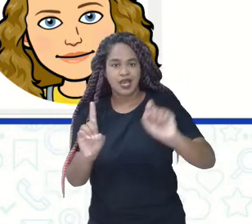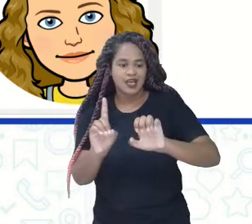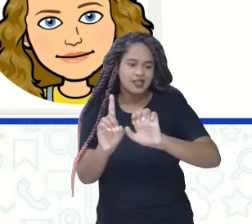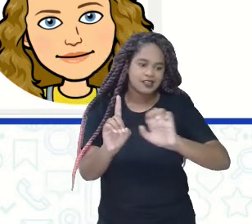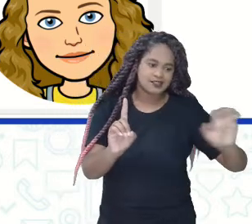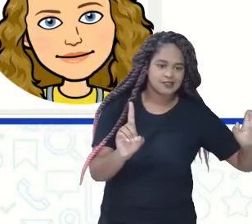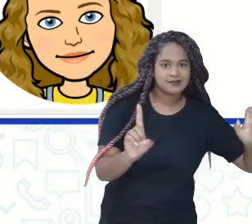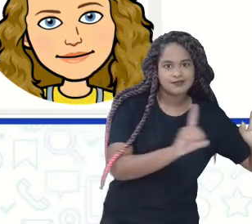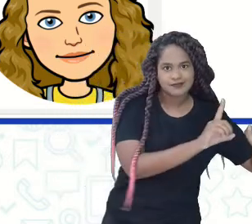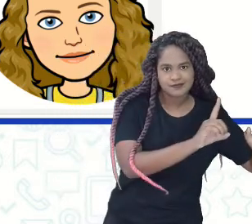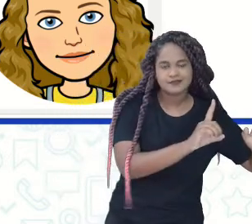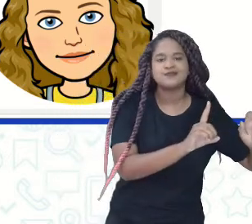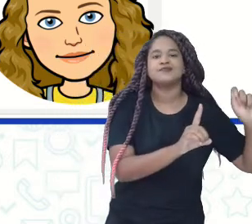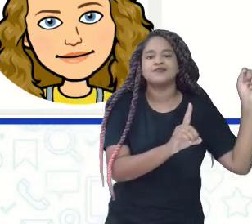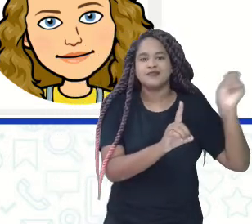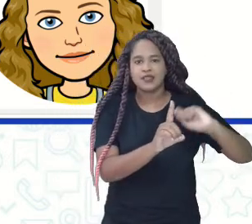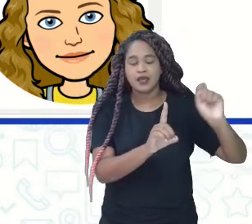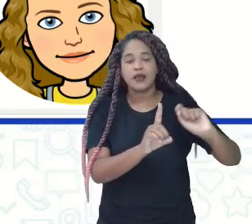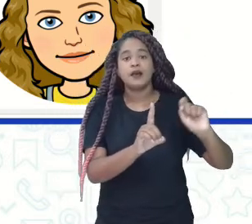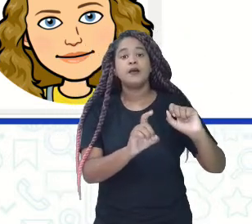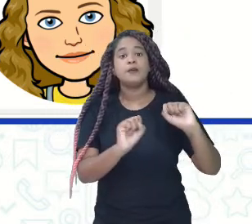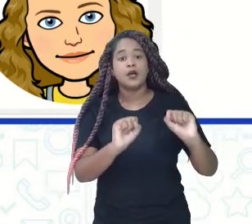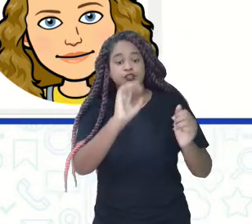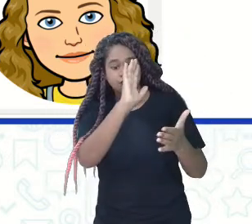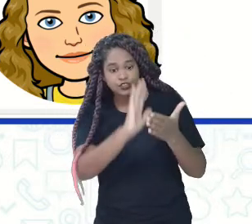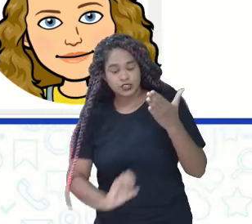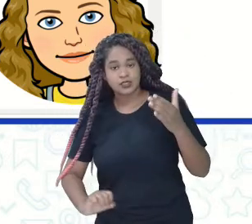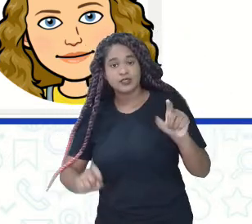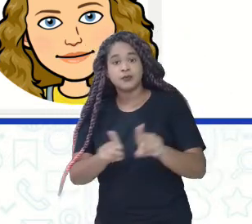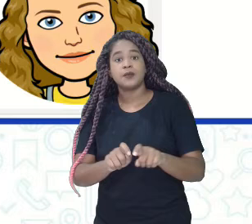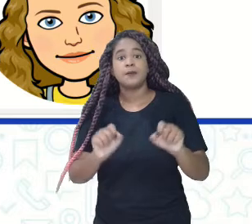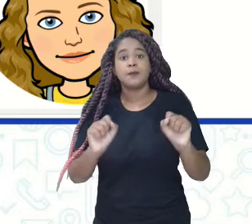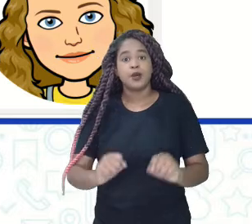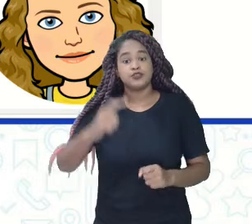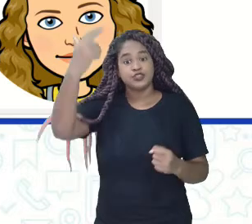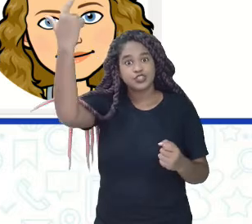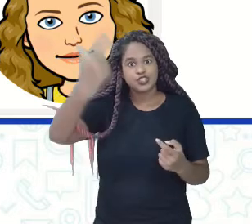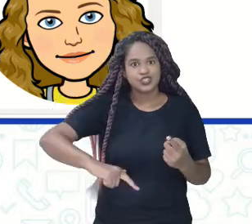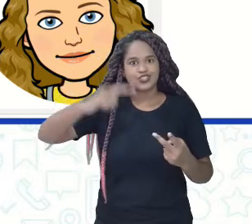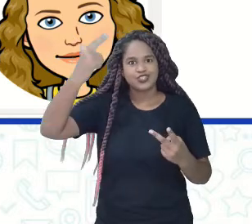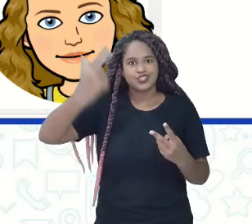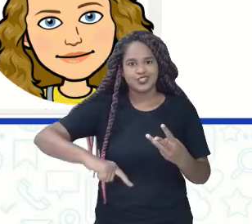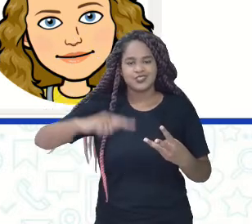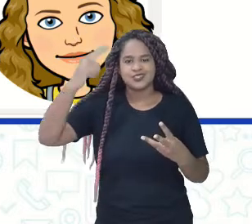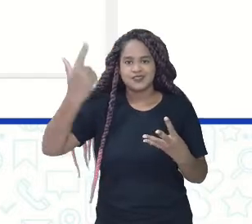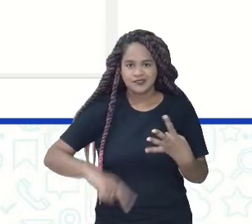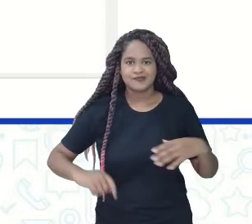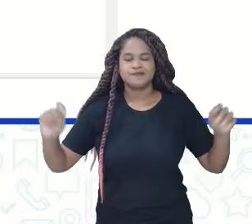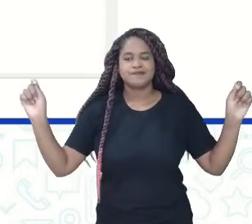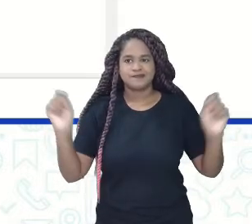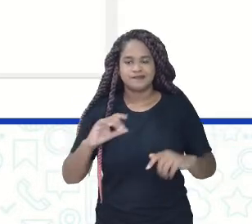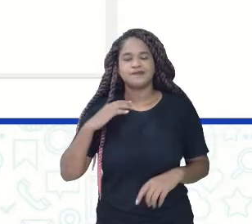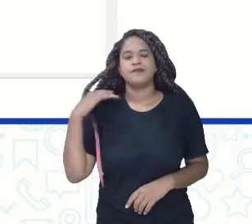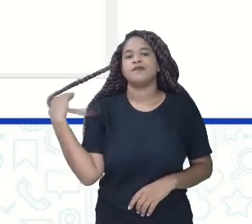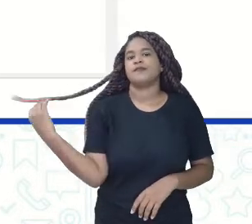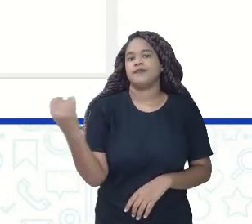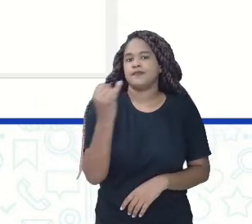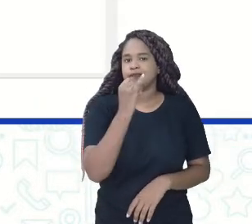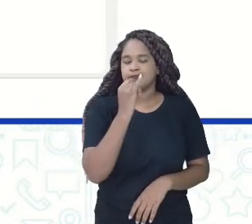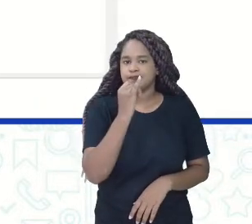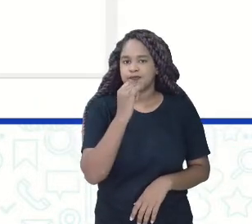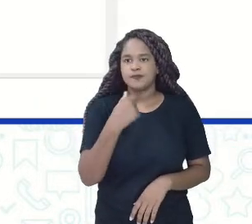né, de alguma maneira, e pode repetir determinadas etapas. Aí vamos ver aqui, ó, vou precisar avançar